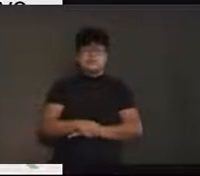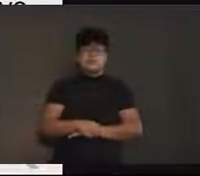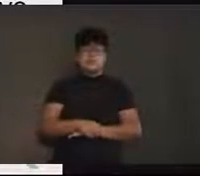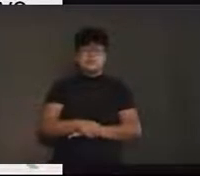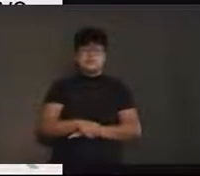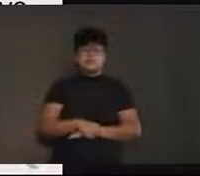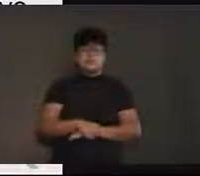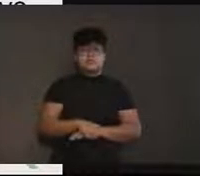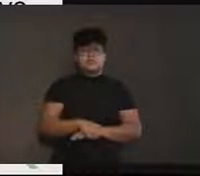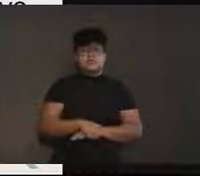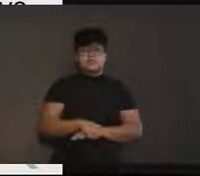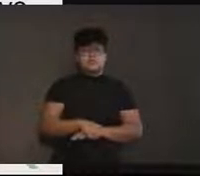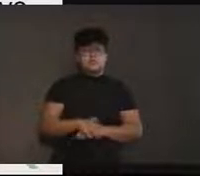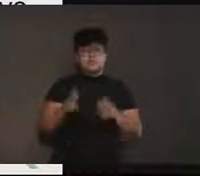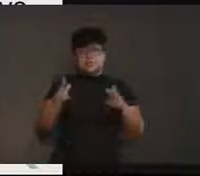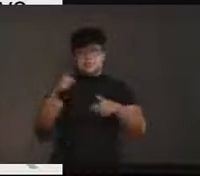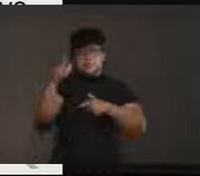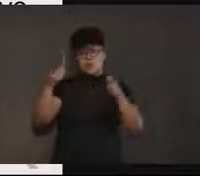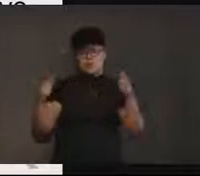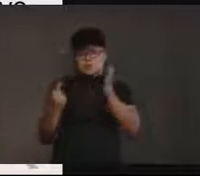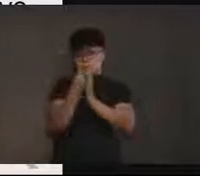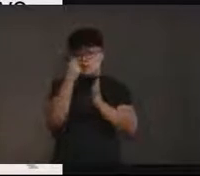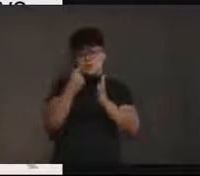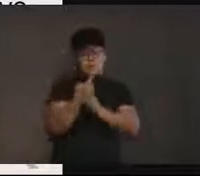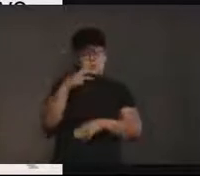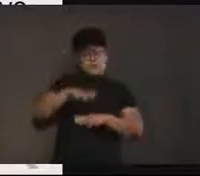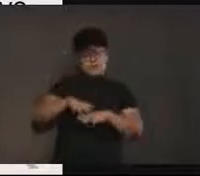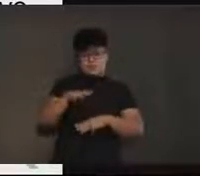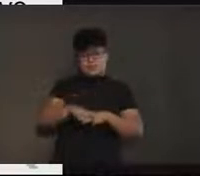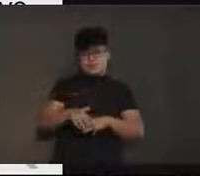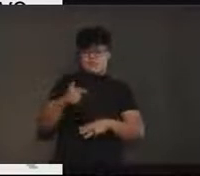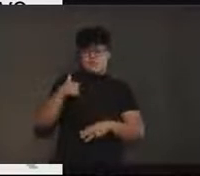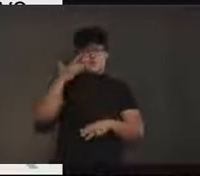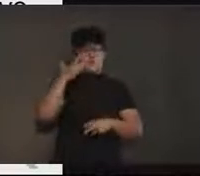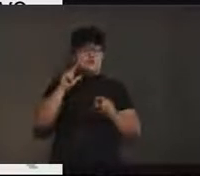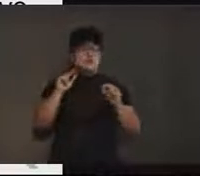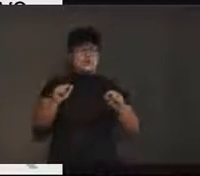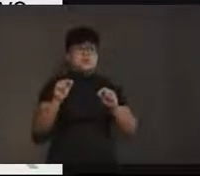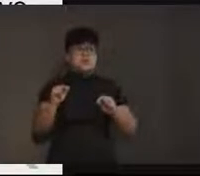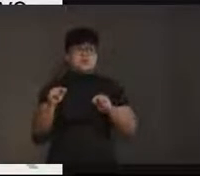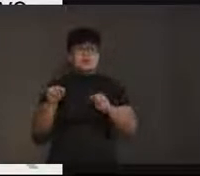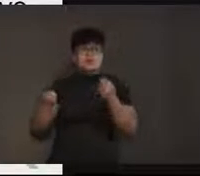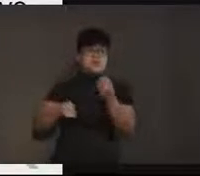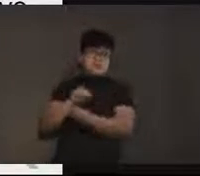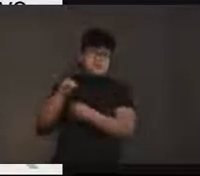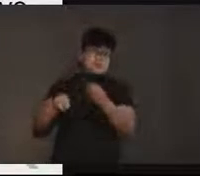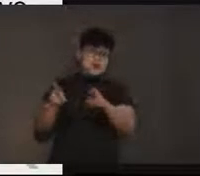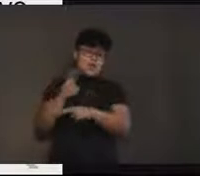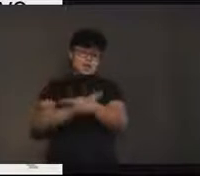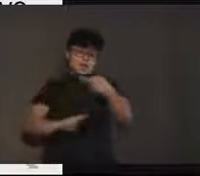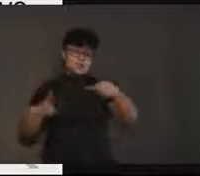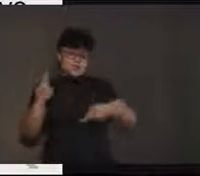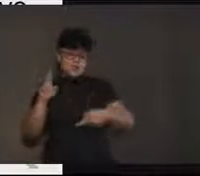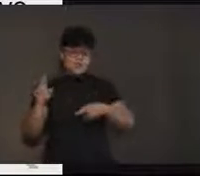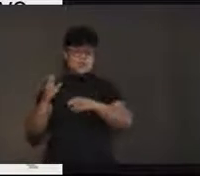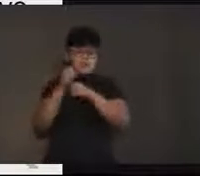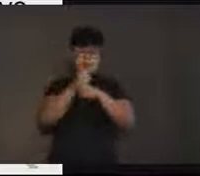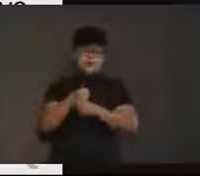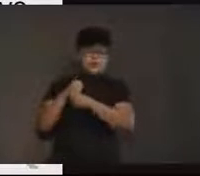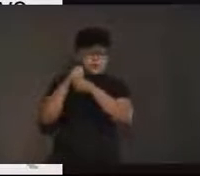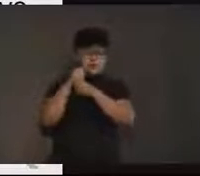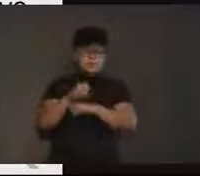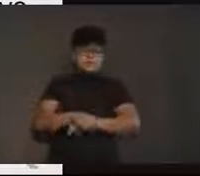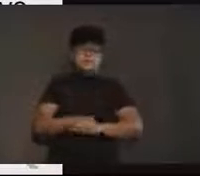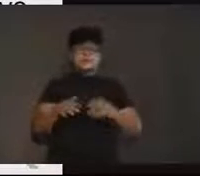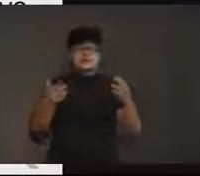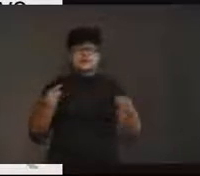outros perguntas matemáticas mas não sei até que ponto isso reflete o que está sendo colhido em laboratório quando observamos a passagem de luz